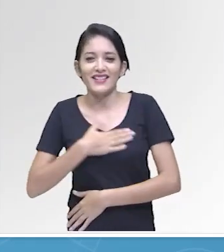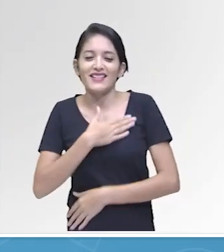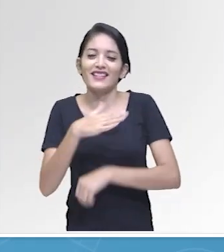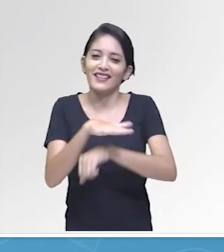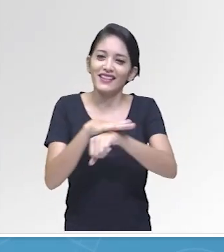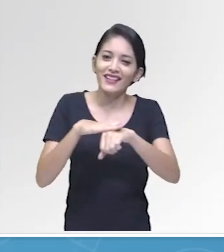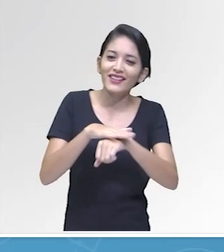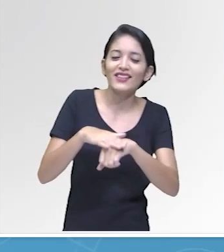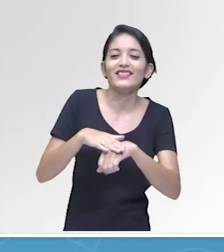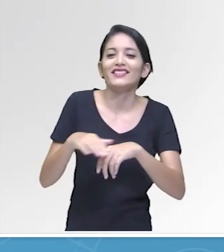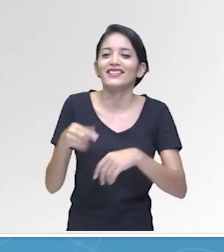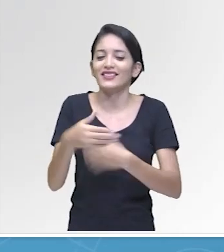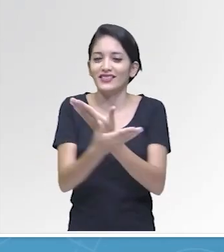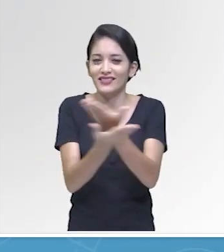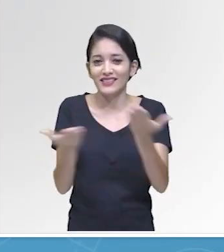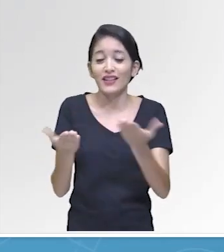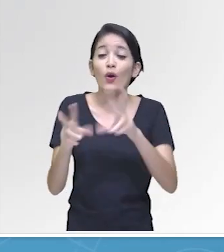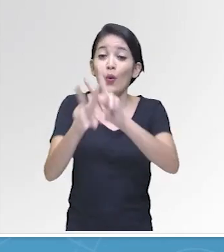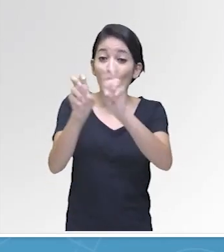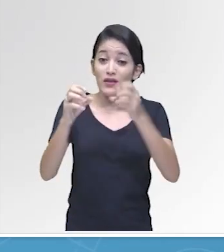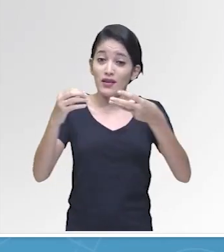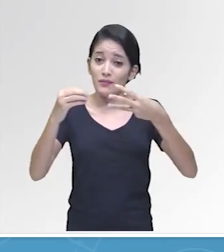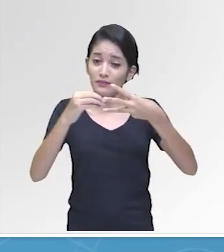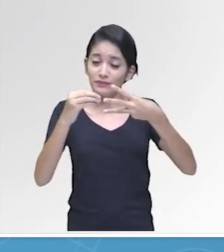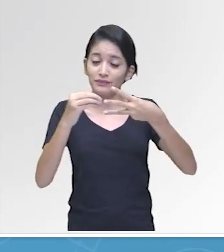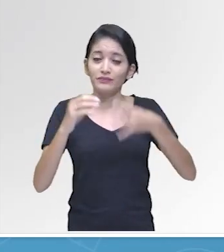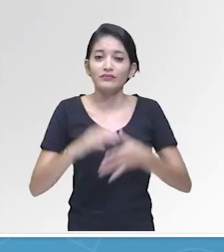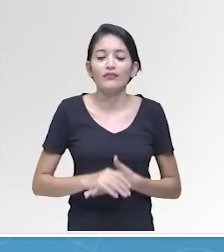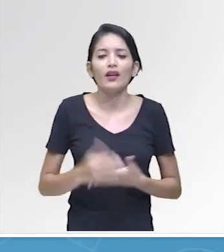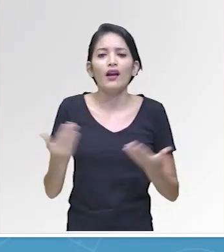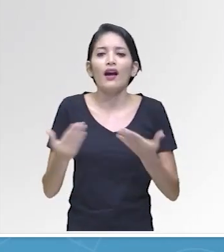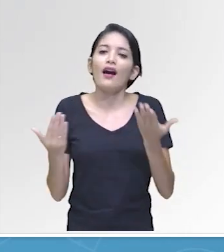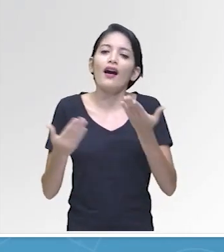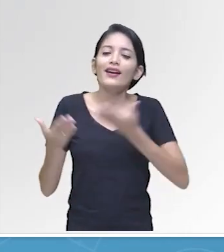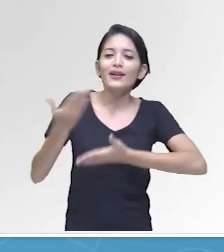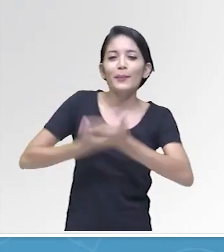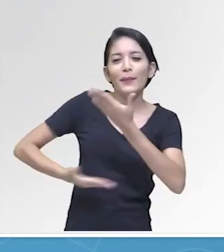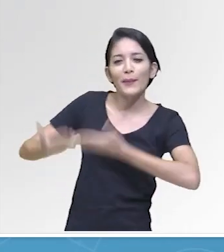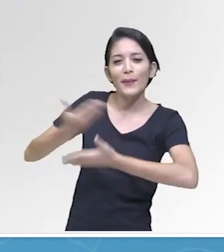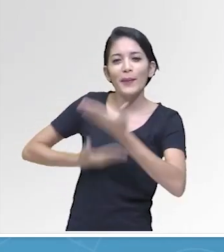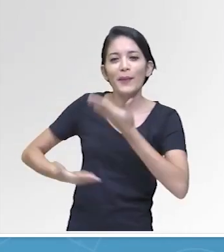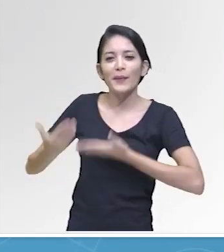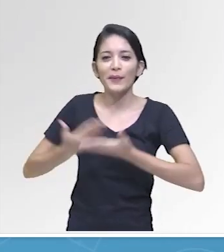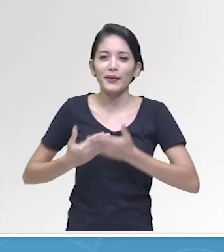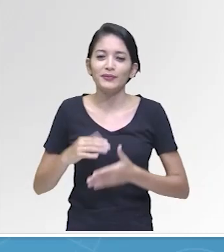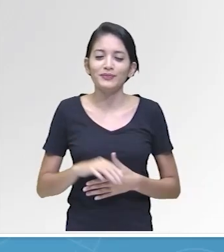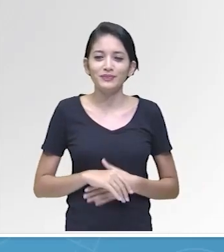sobre célula e agora eu trago para vocês a dinâmica local interativa.